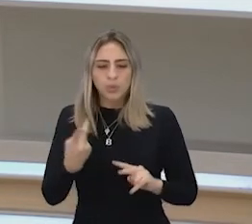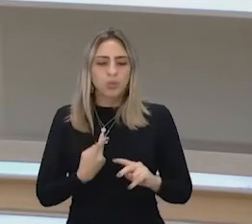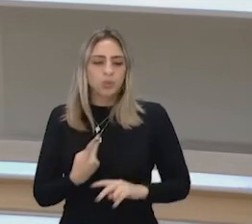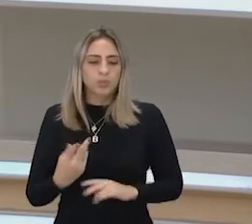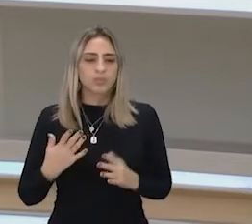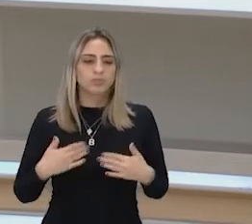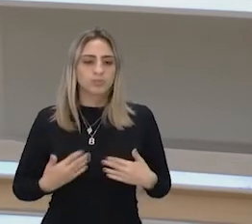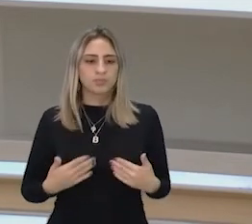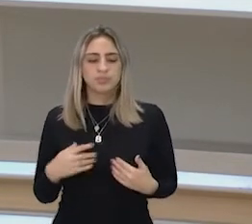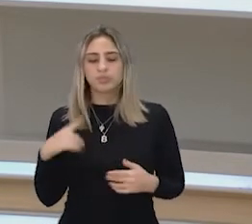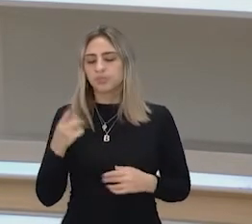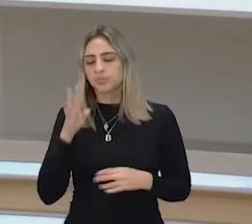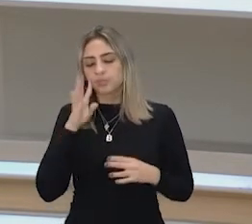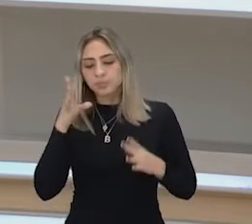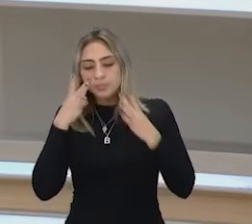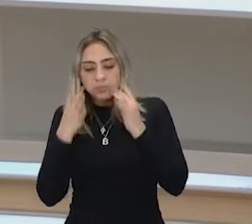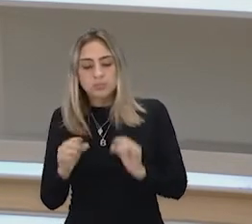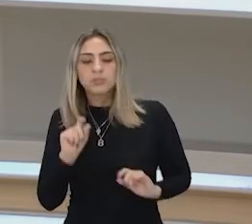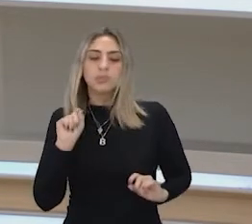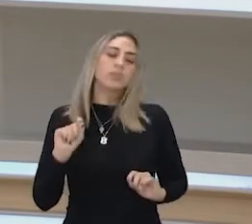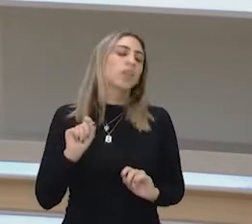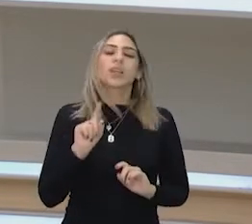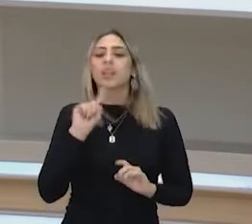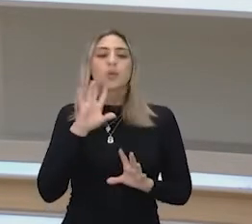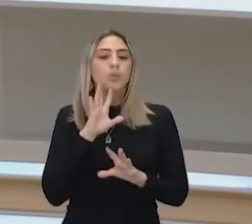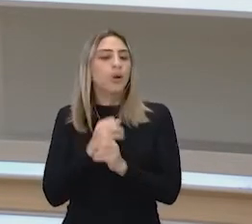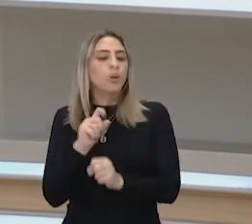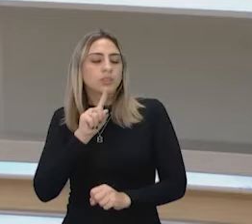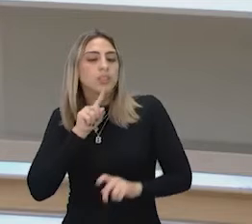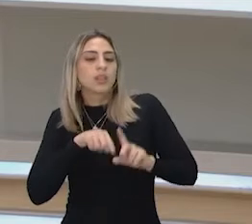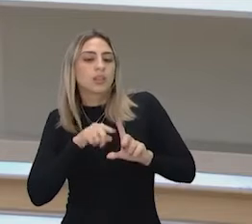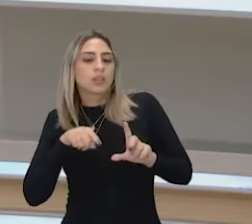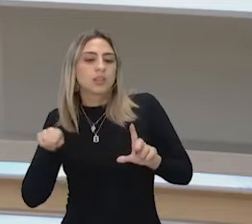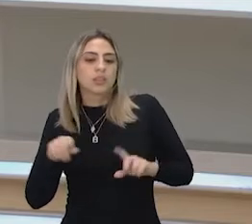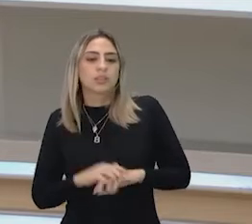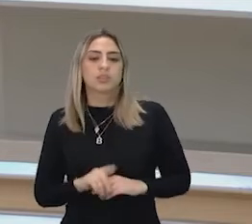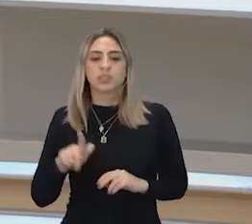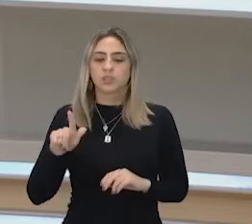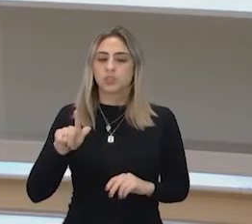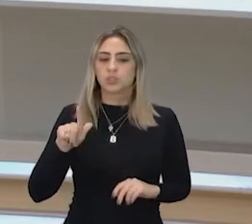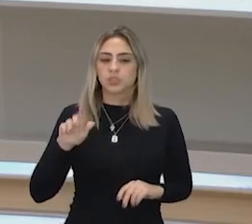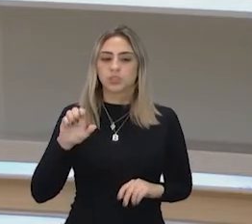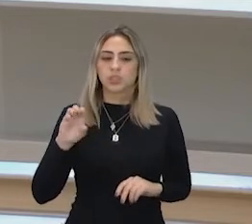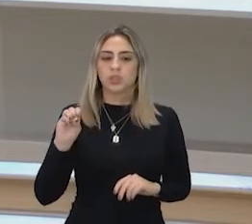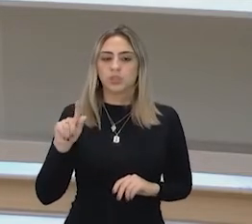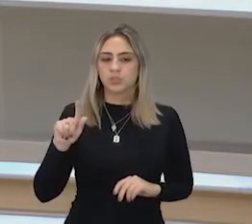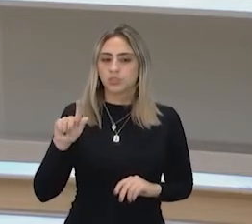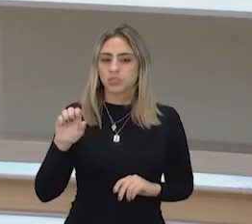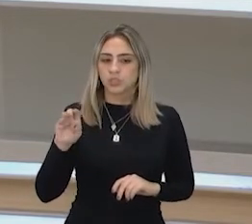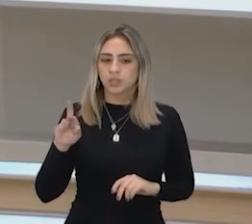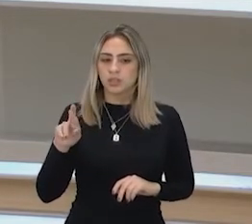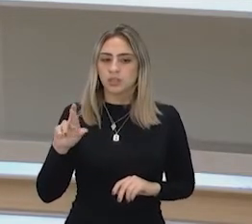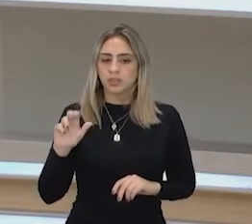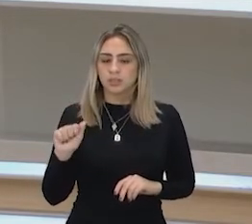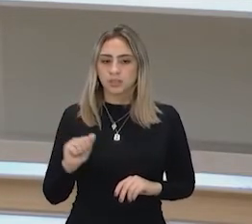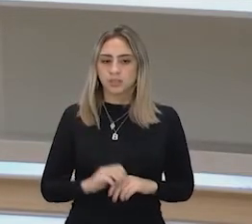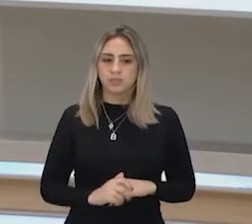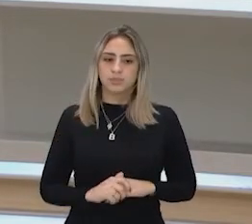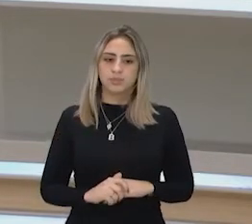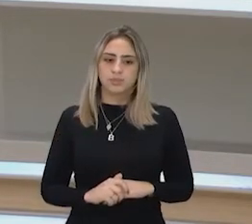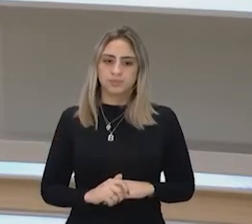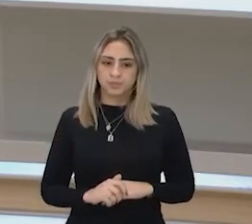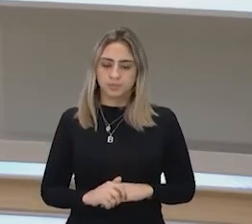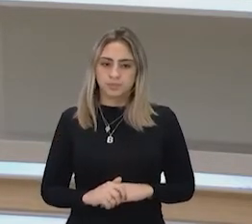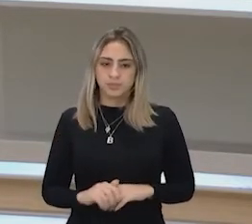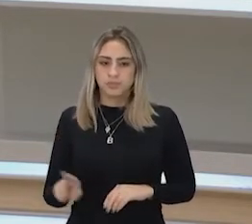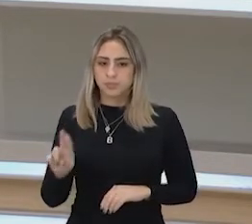se ater aos cálculos e sim aos gráficos. Para isso, a gente vai usar o GeoGebra. Então, se você estiver na sua casa, você aciona o